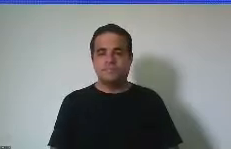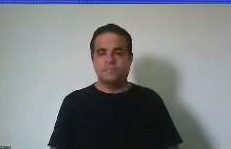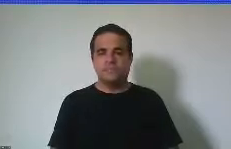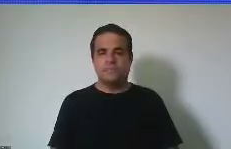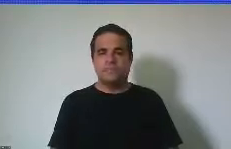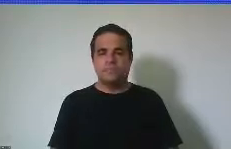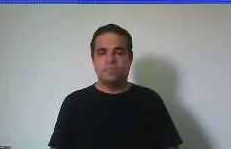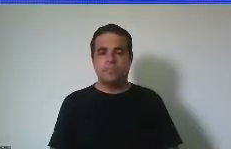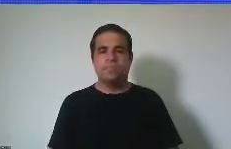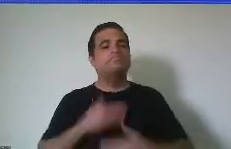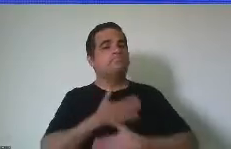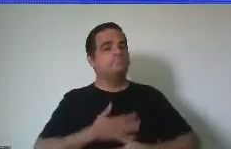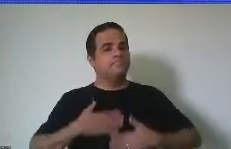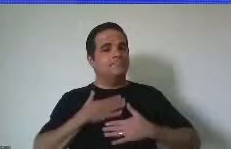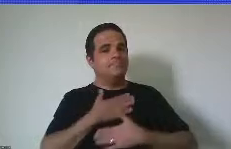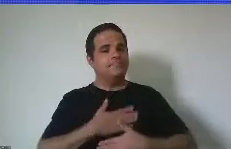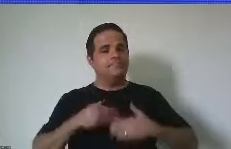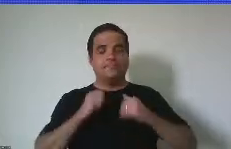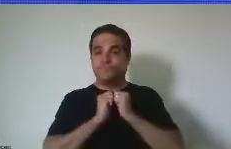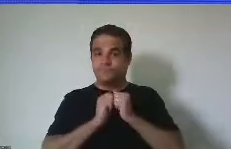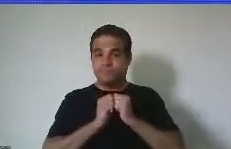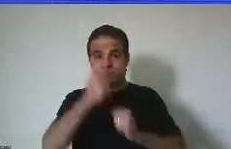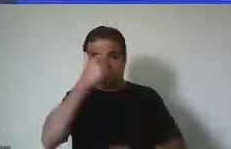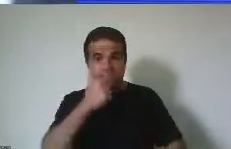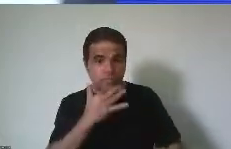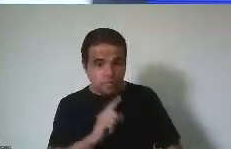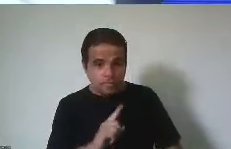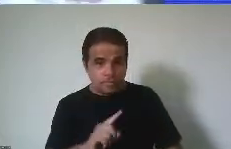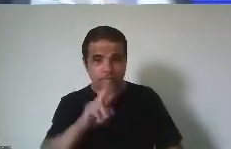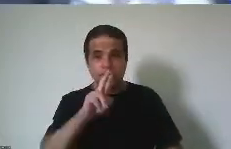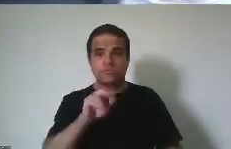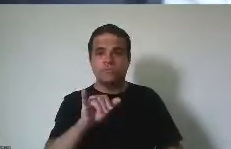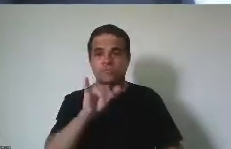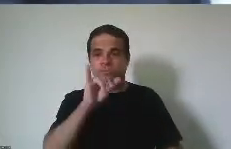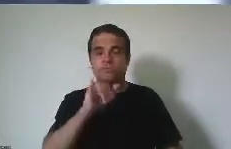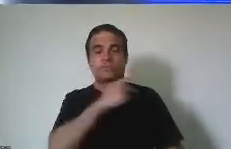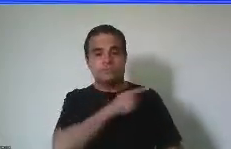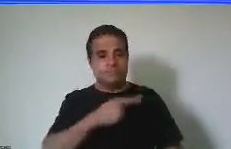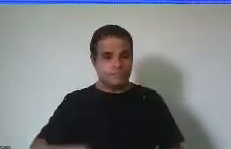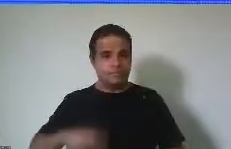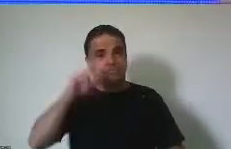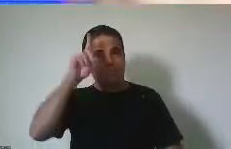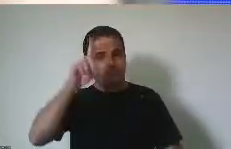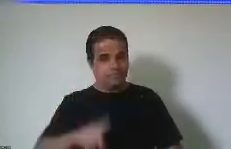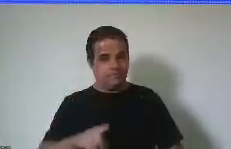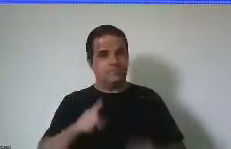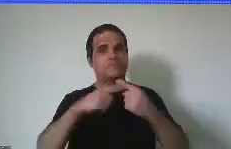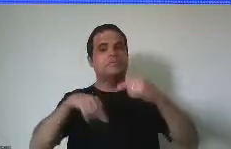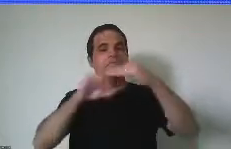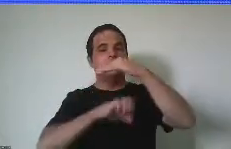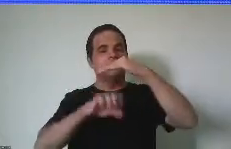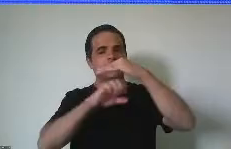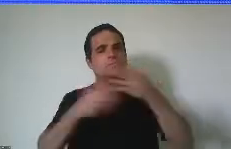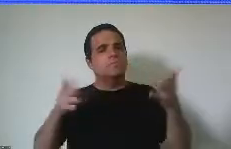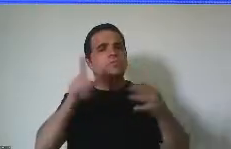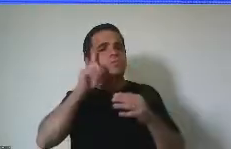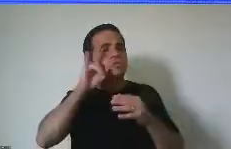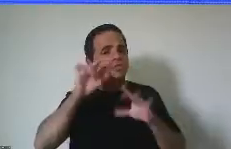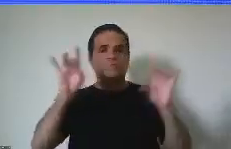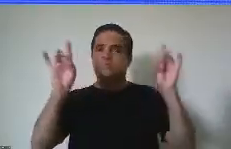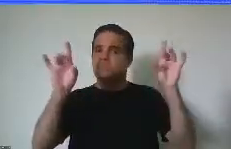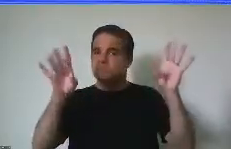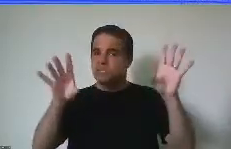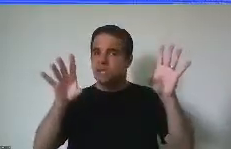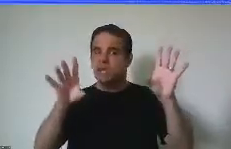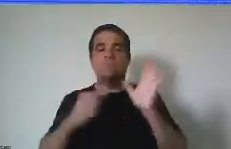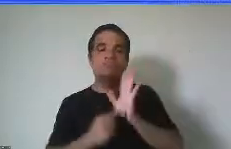prazer estar com vocês aqui hoje quem não me conhece meu nome é ruichama sou o diretor presidente da companhia e hoje é um dia muito especial é um dia de prestação de